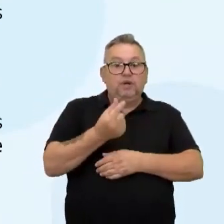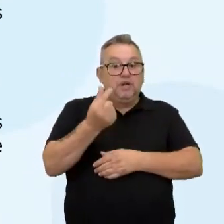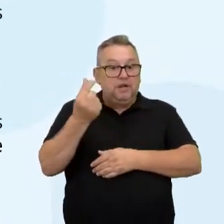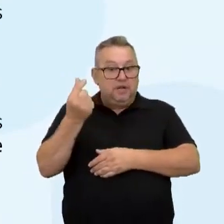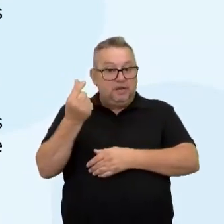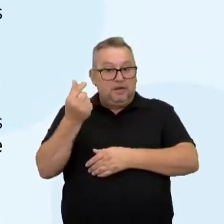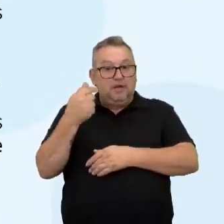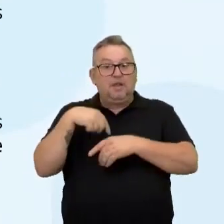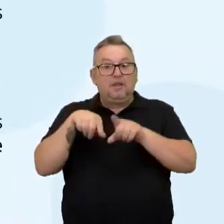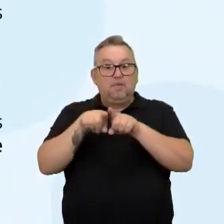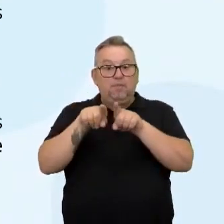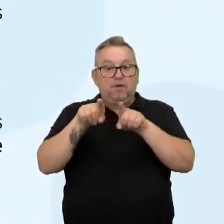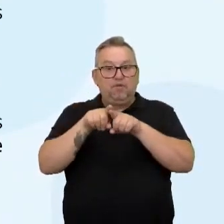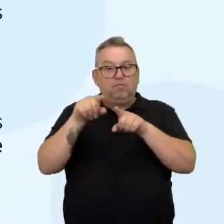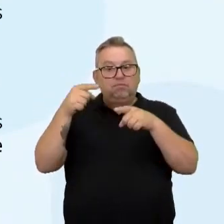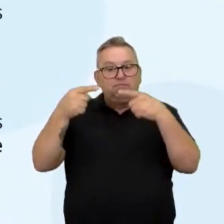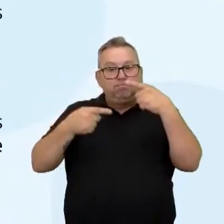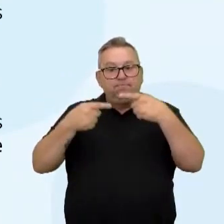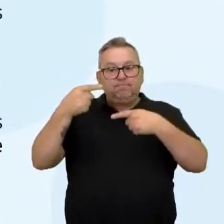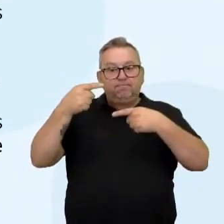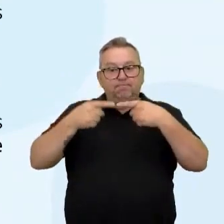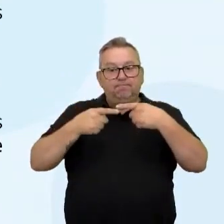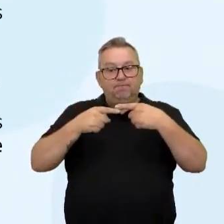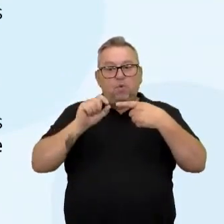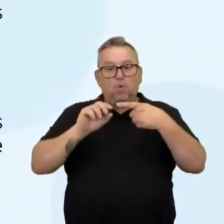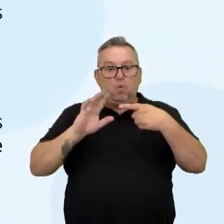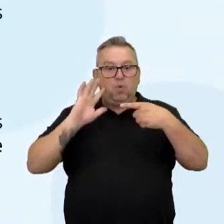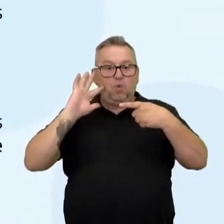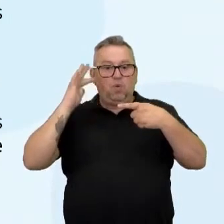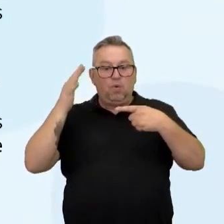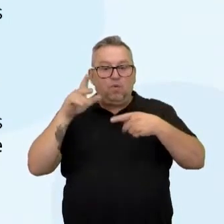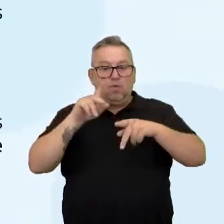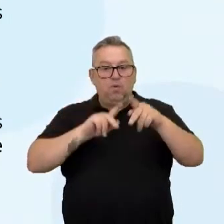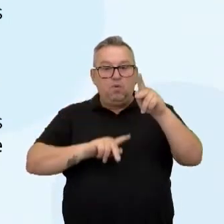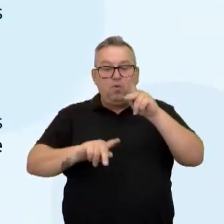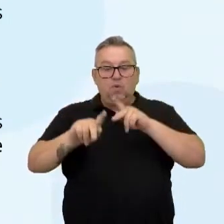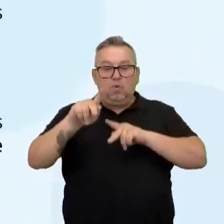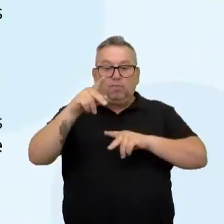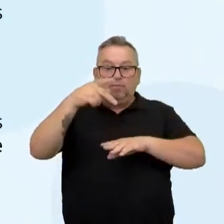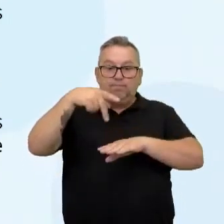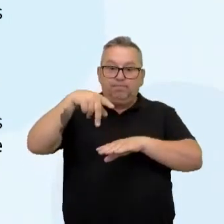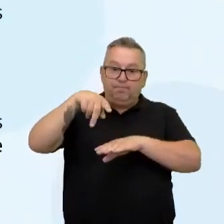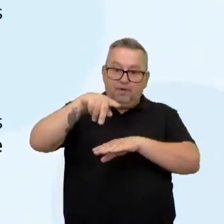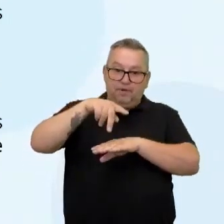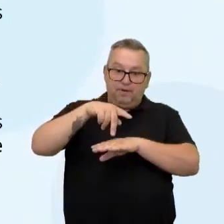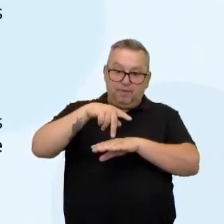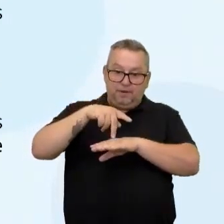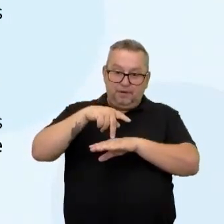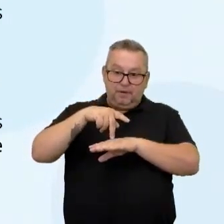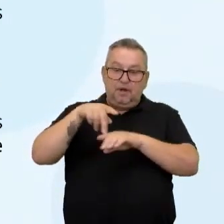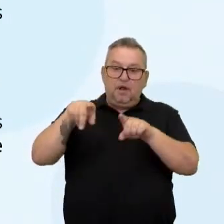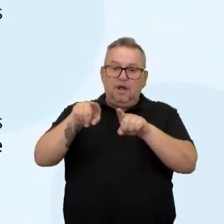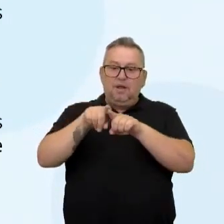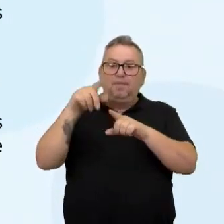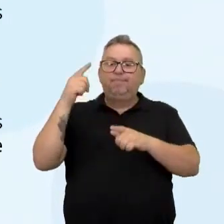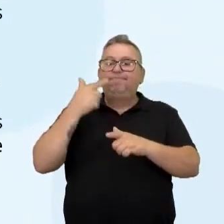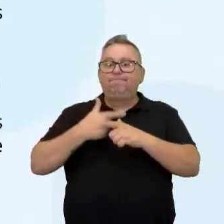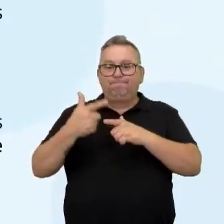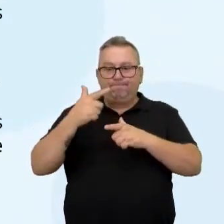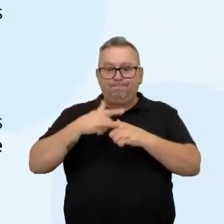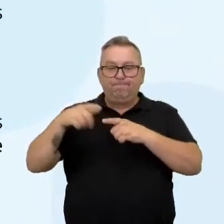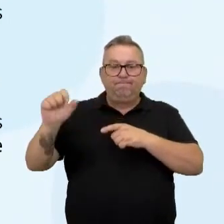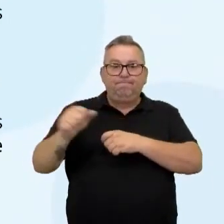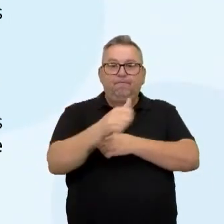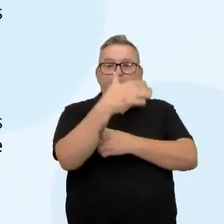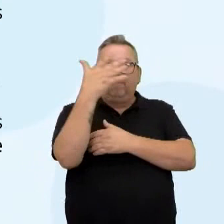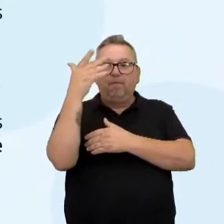suas riquezas e discutir as consequências para as populações desses países e impactos